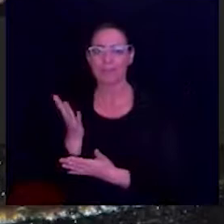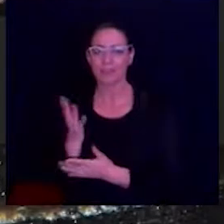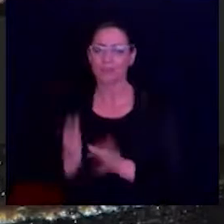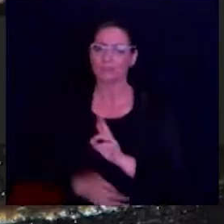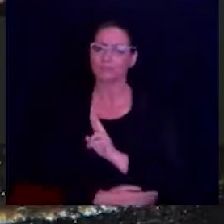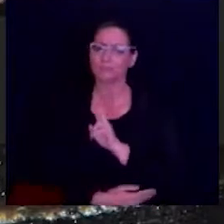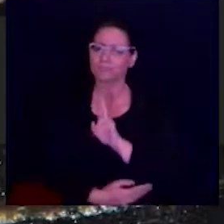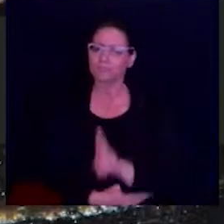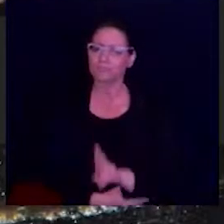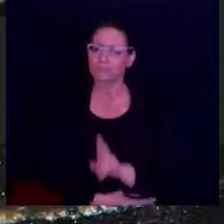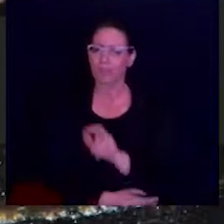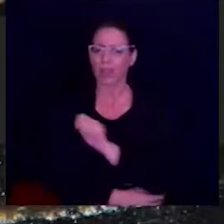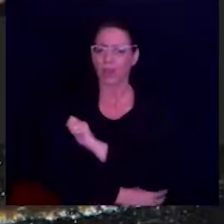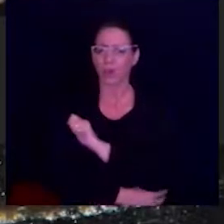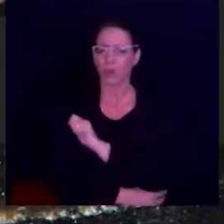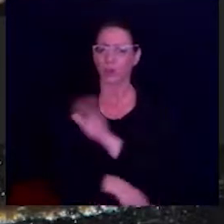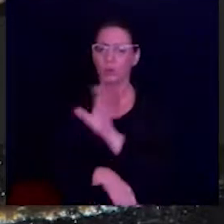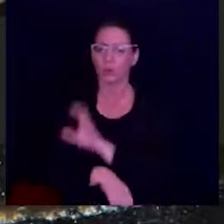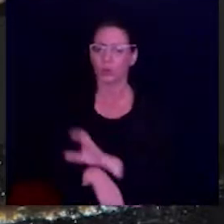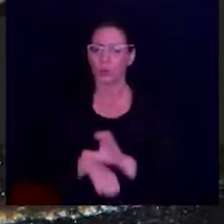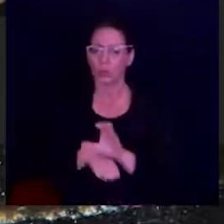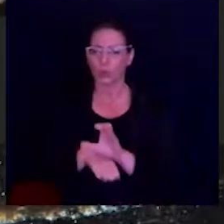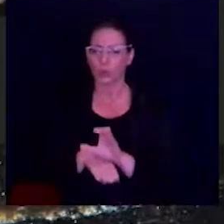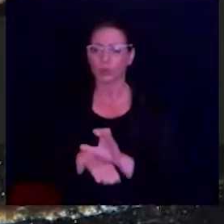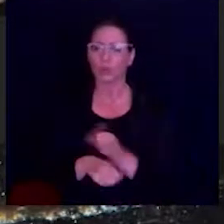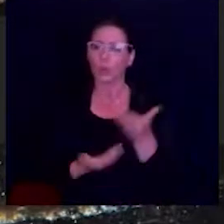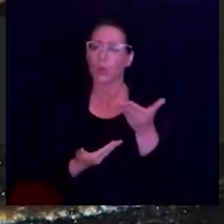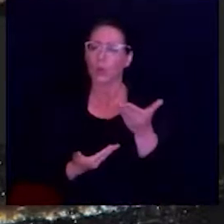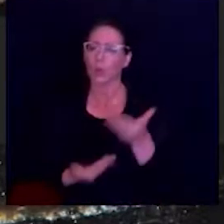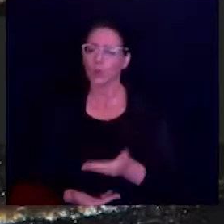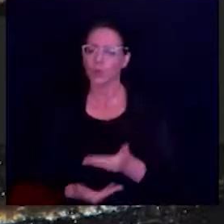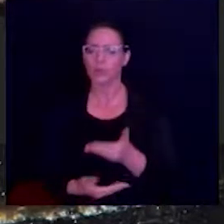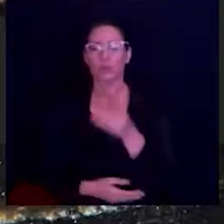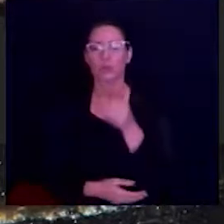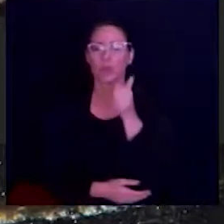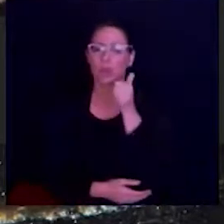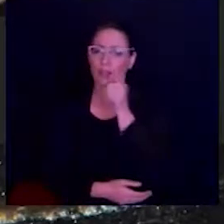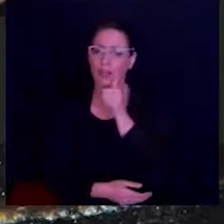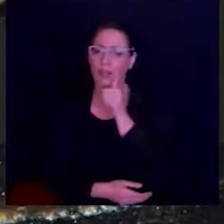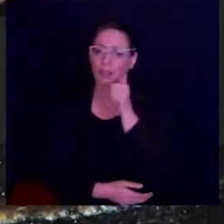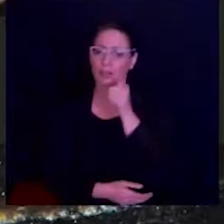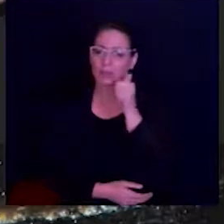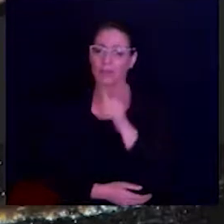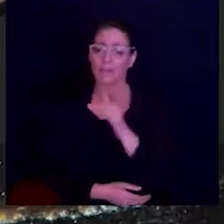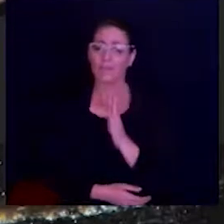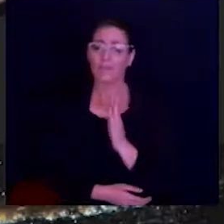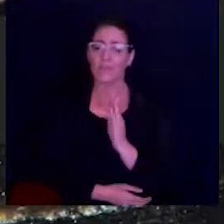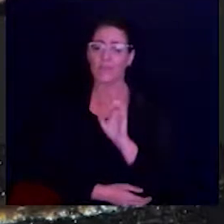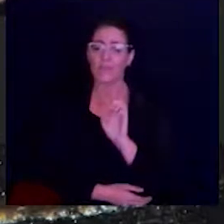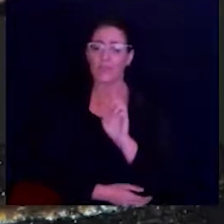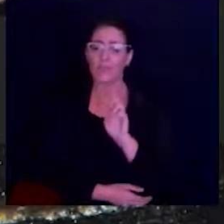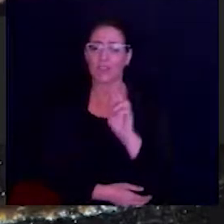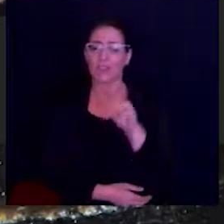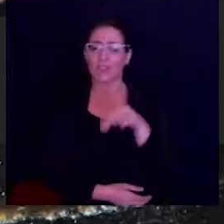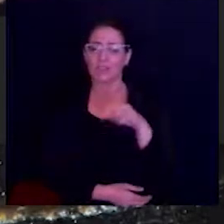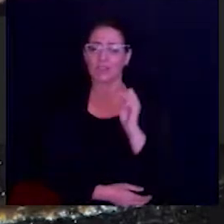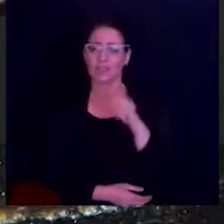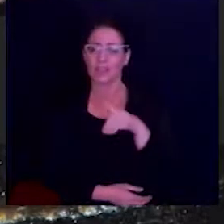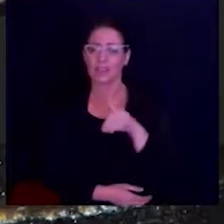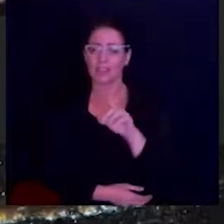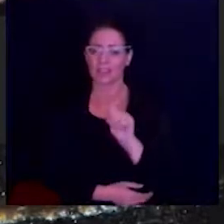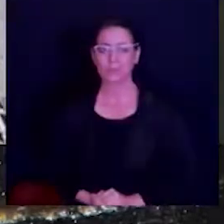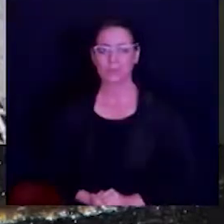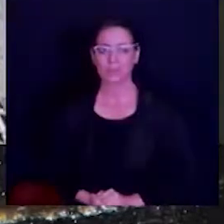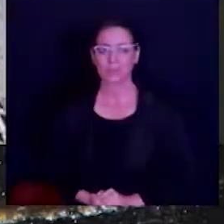Representando os formandos do curso de Engenharia Ambiental, convidamos a acadêmica Fernanda Rosa da Silveira para fazer o